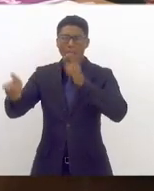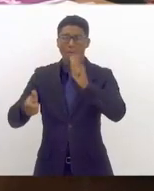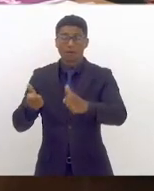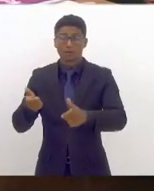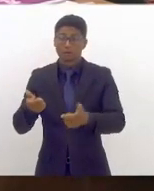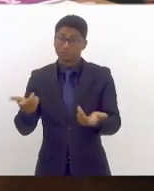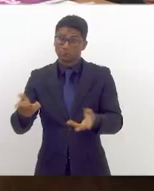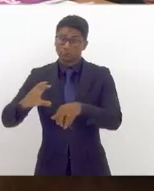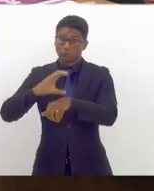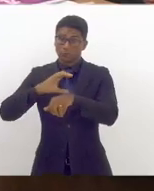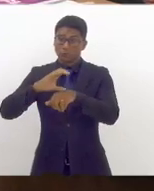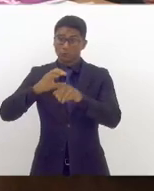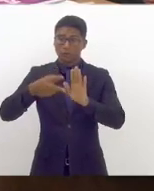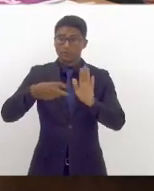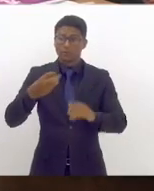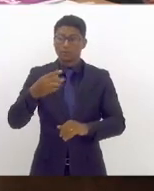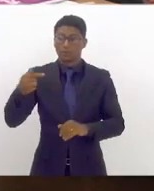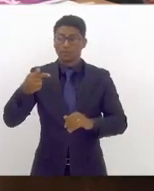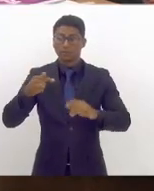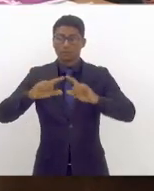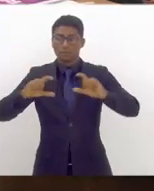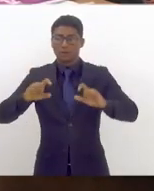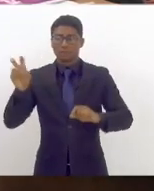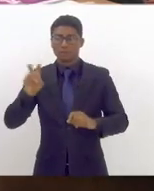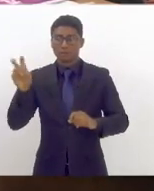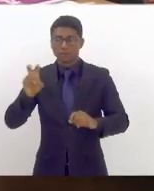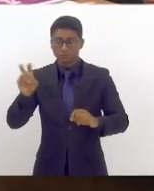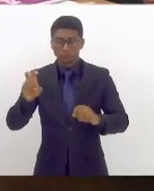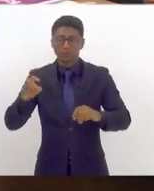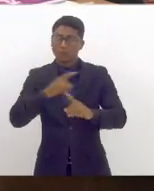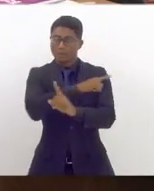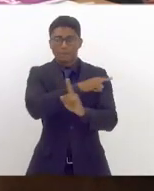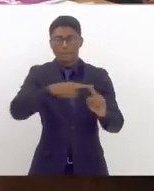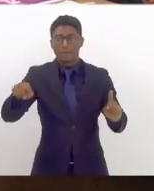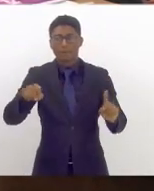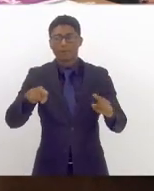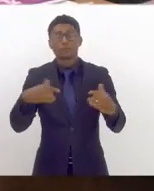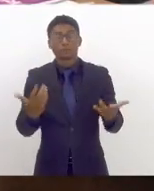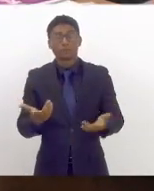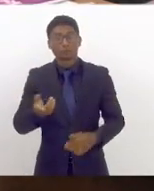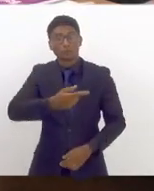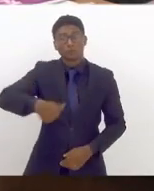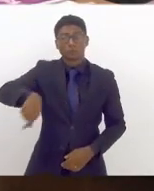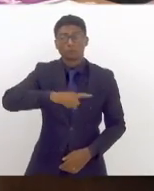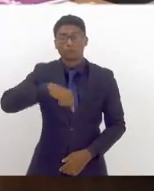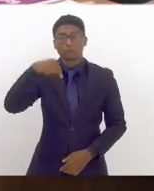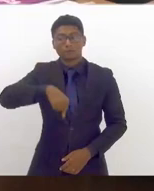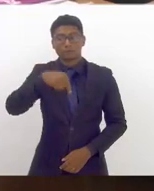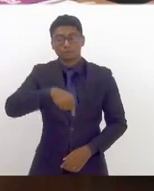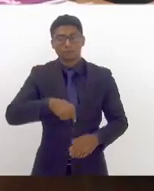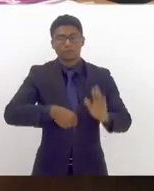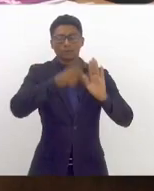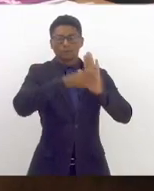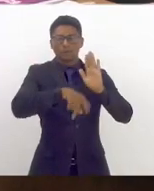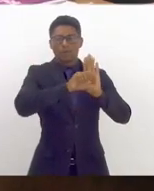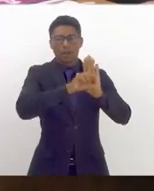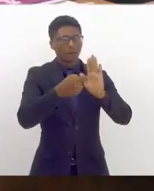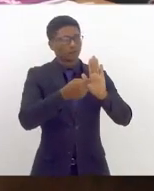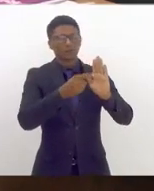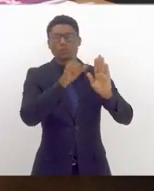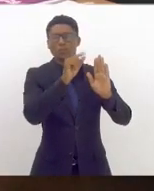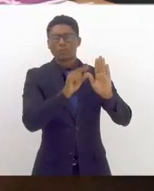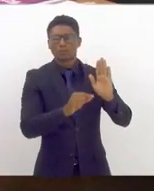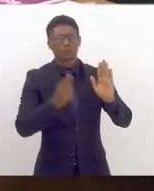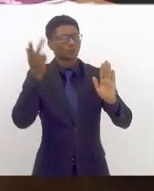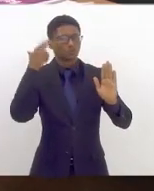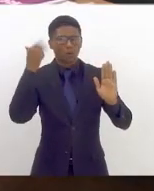em artigo 37 parágrafo 5º Então o que nós estamos tratando aqui e o que é